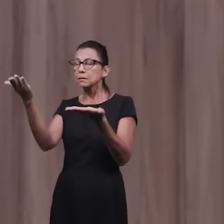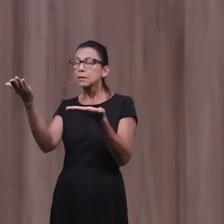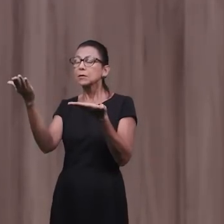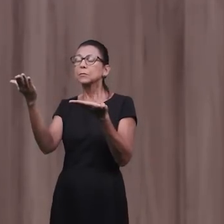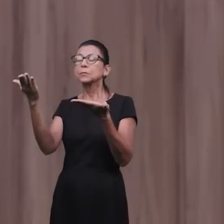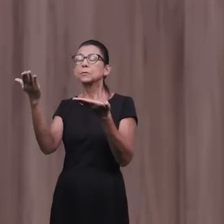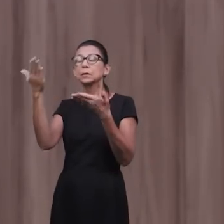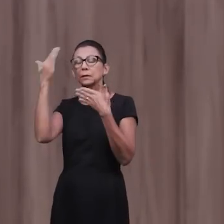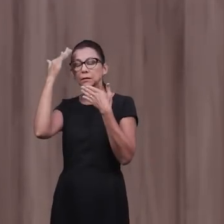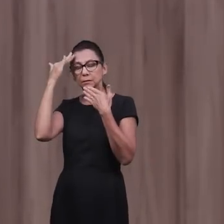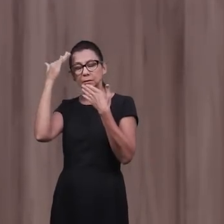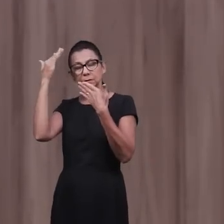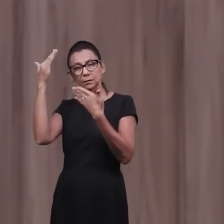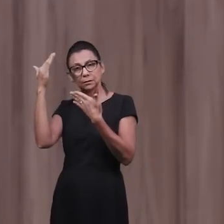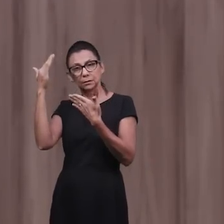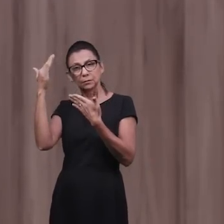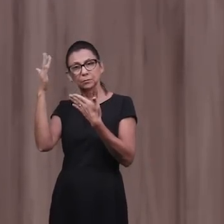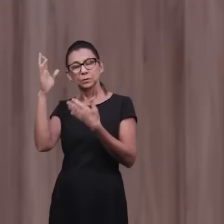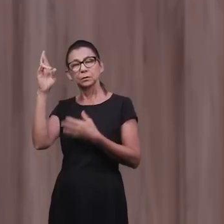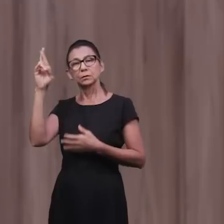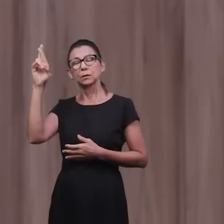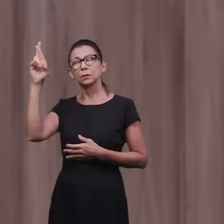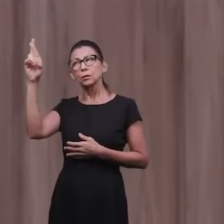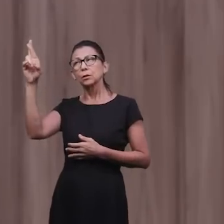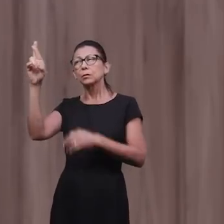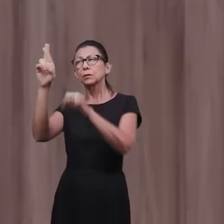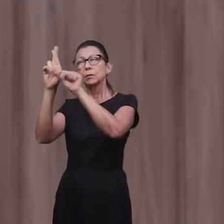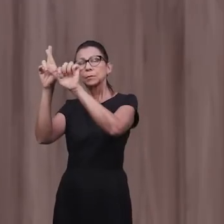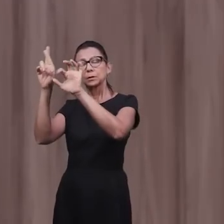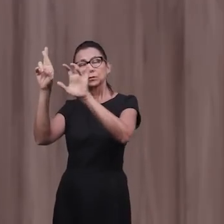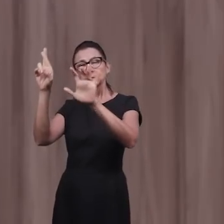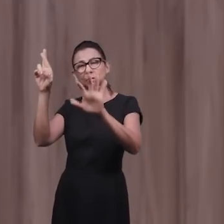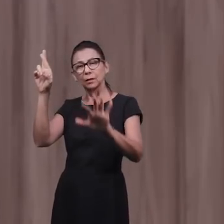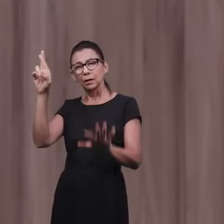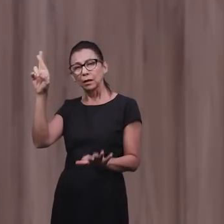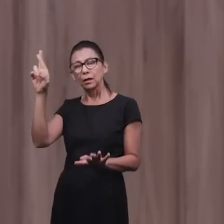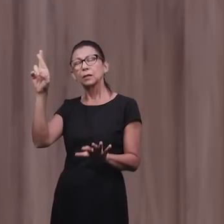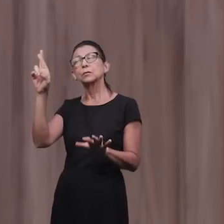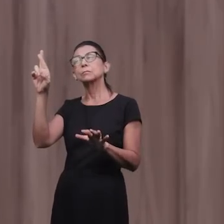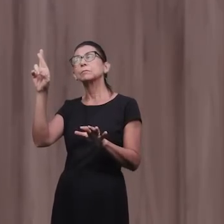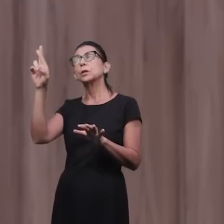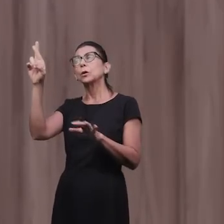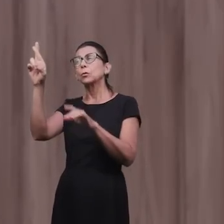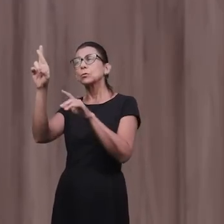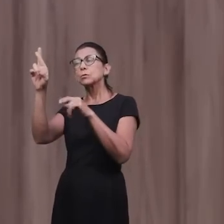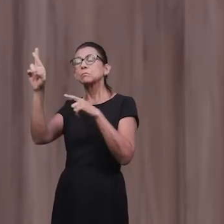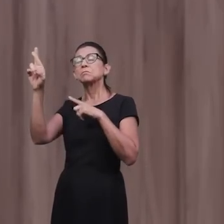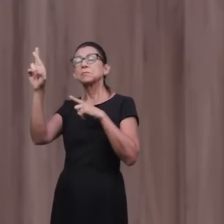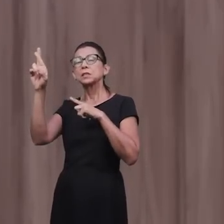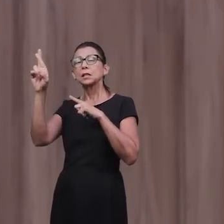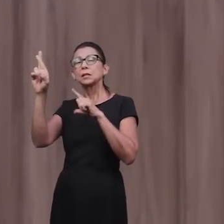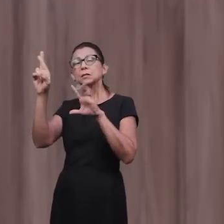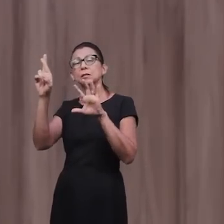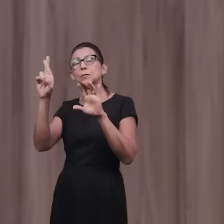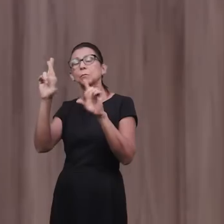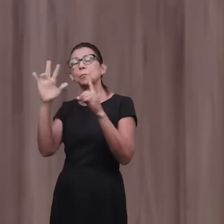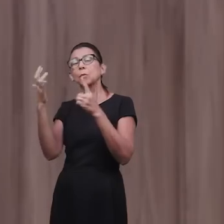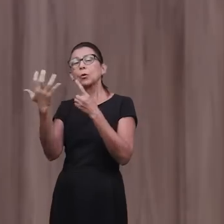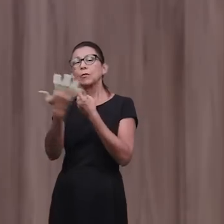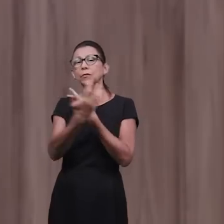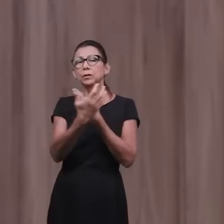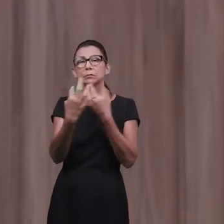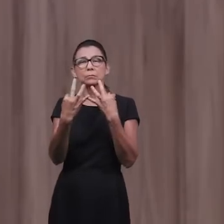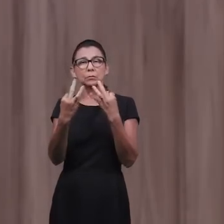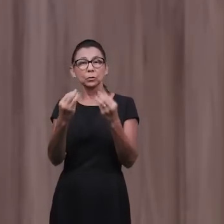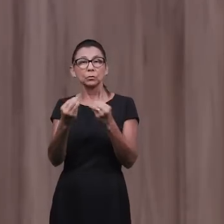e nós bendizemos a Ti, ó Deus, porque o Senhor tem nos abençoado, o Senhor tem provido todas as